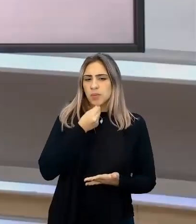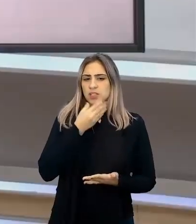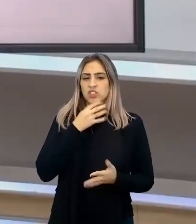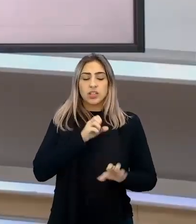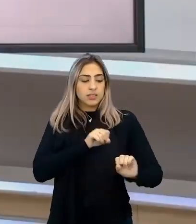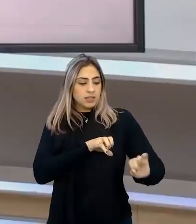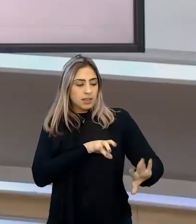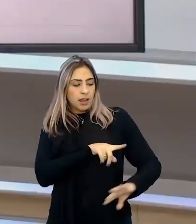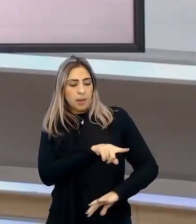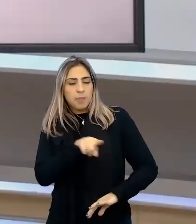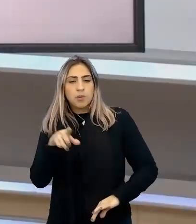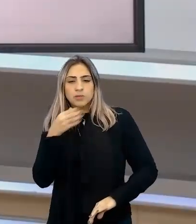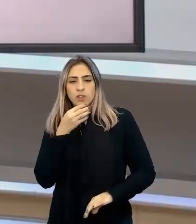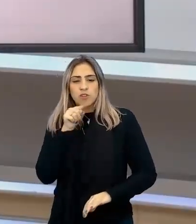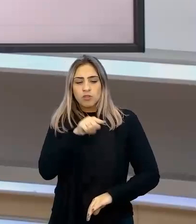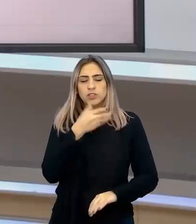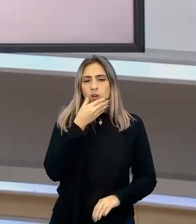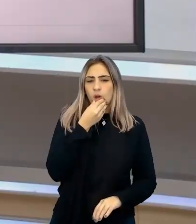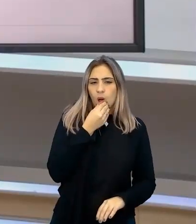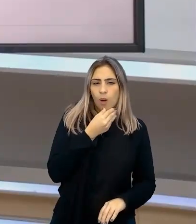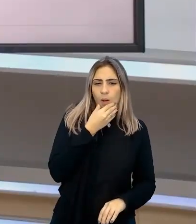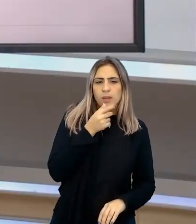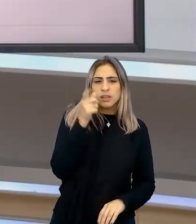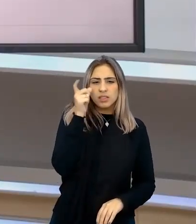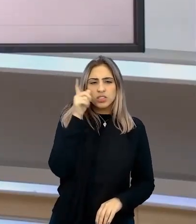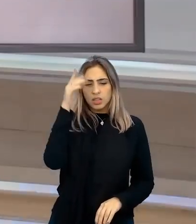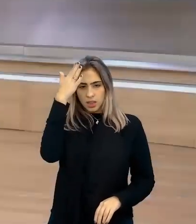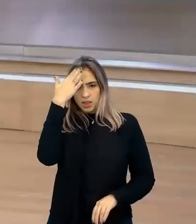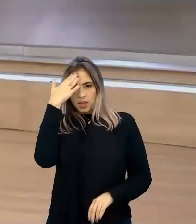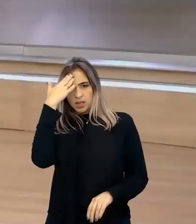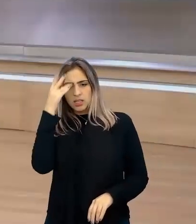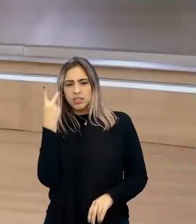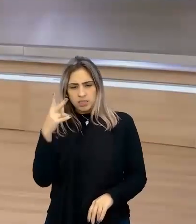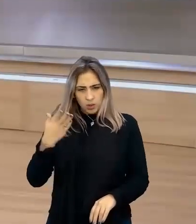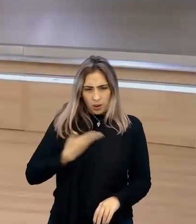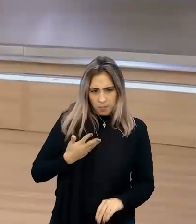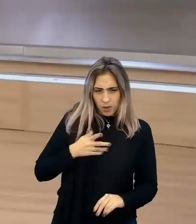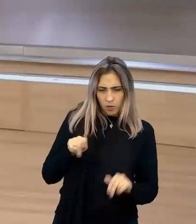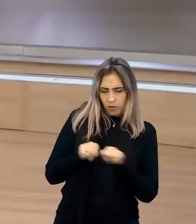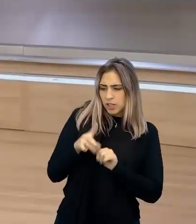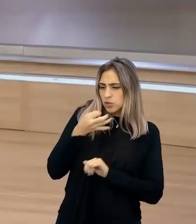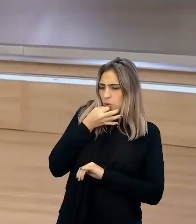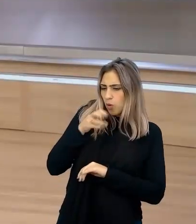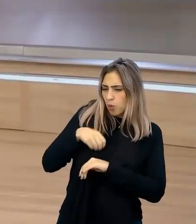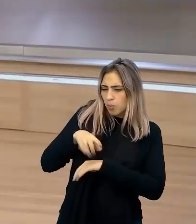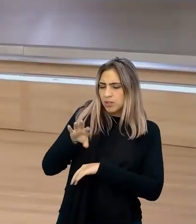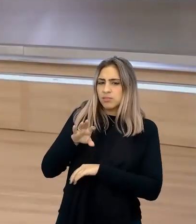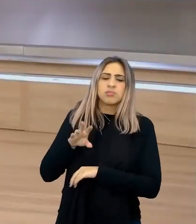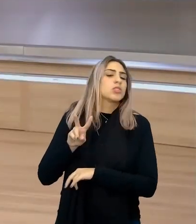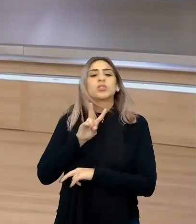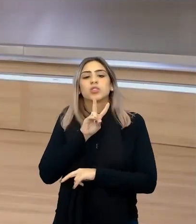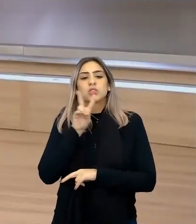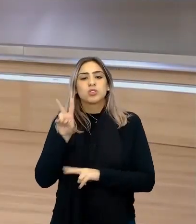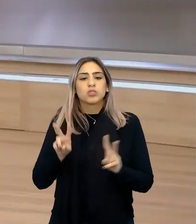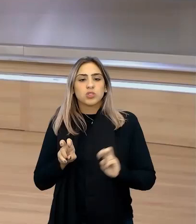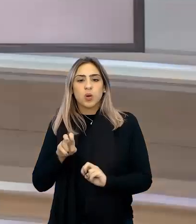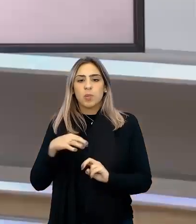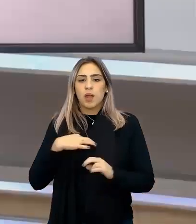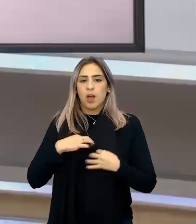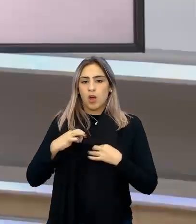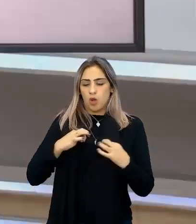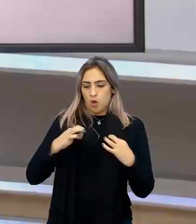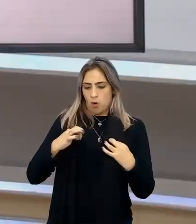para os meninos, você homem que está assistindo, entender que seu amigo fez um comentário sexista sobre a roupa da mulher